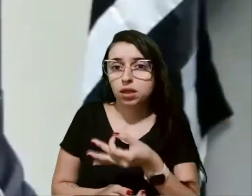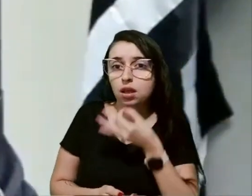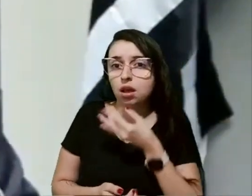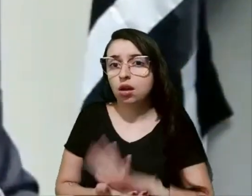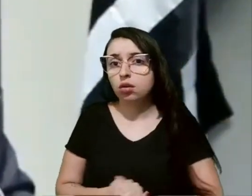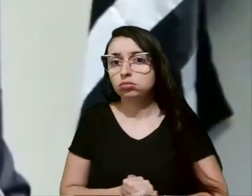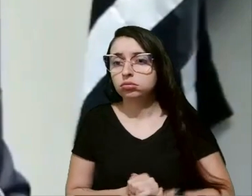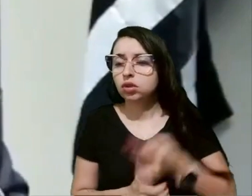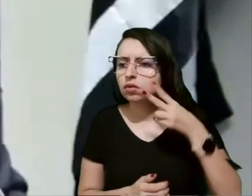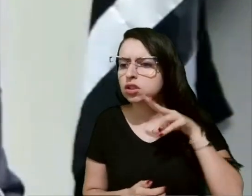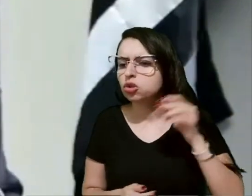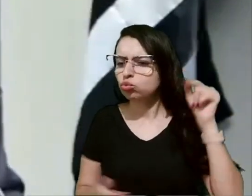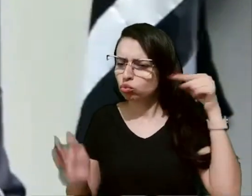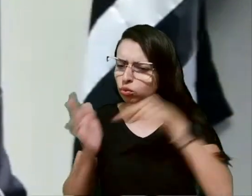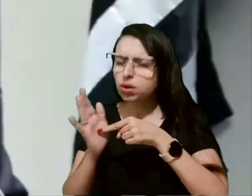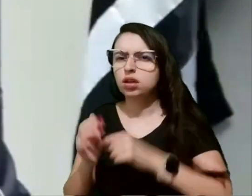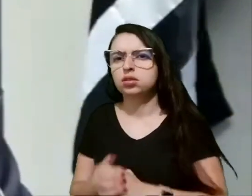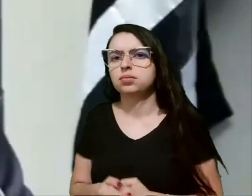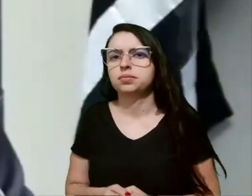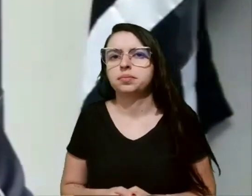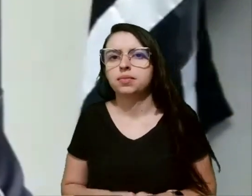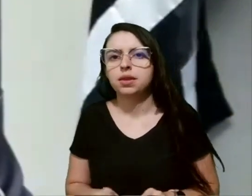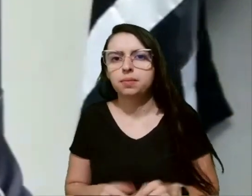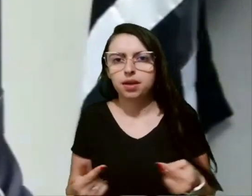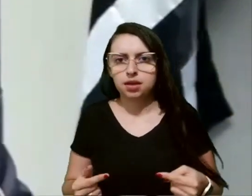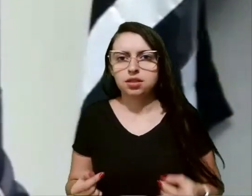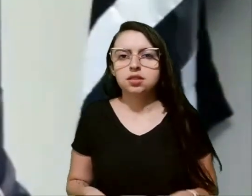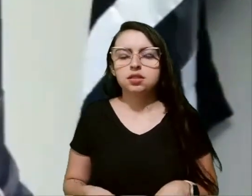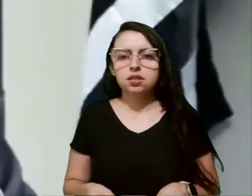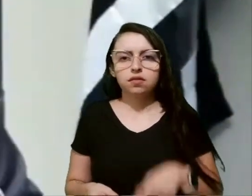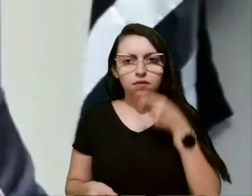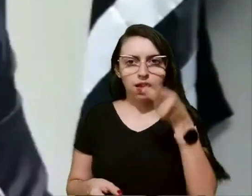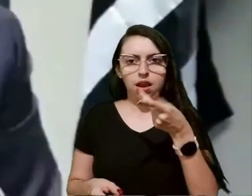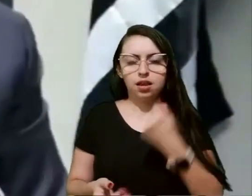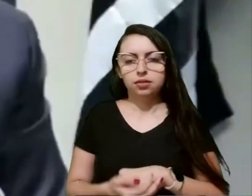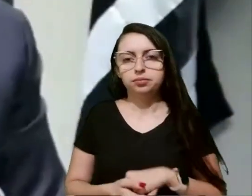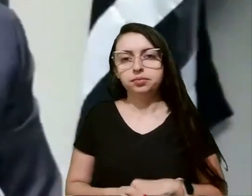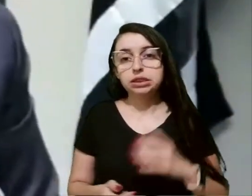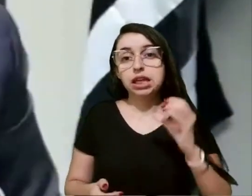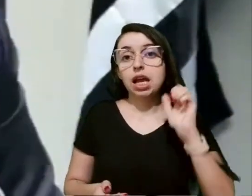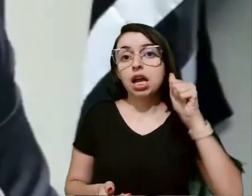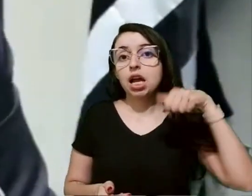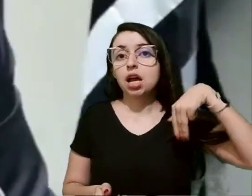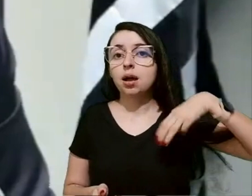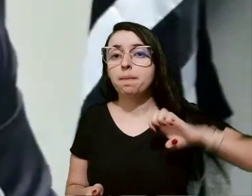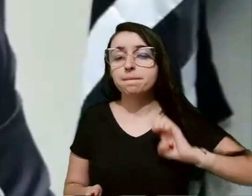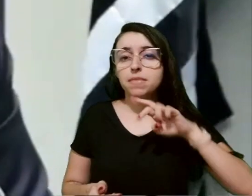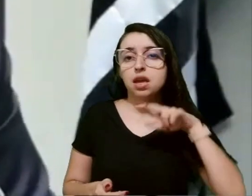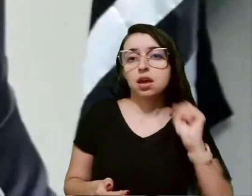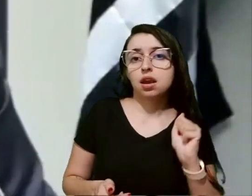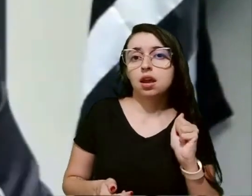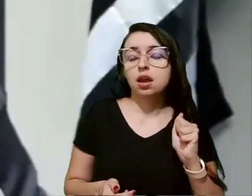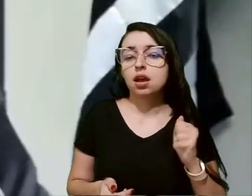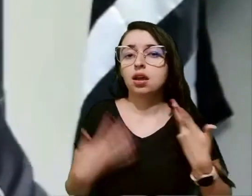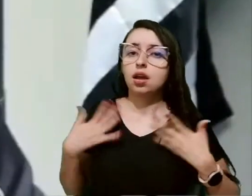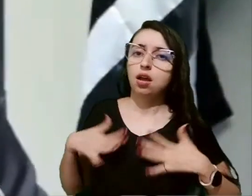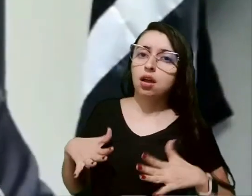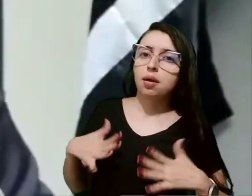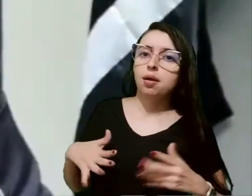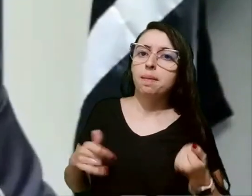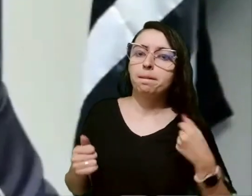MP talvez tenha uma visão acusatória mais presente, né? E a Câmara, que era leniente,